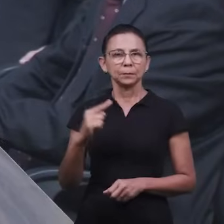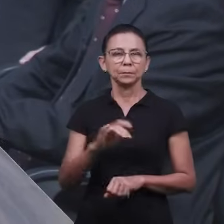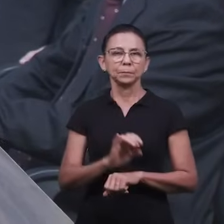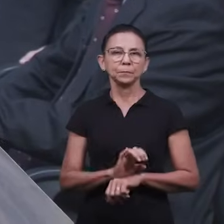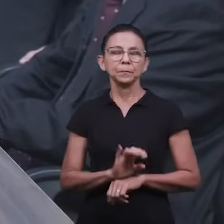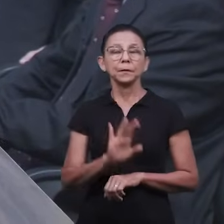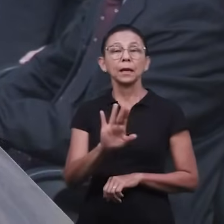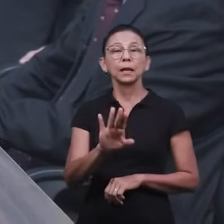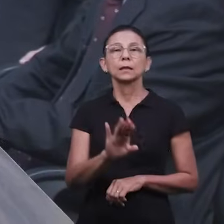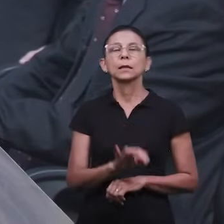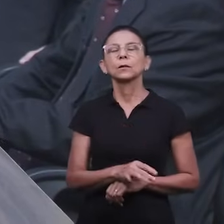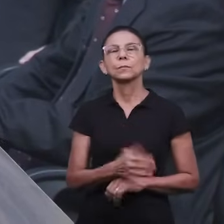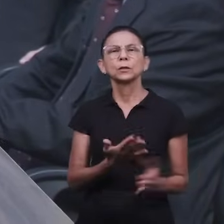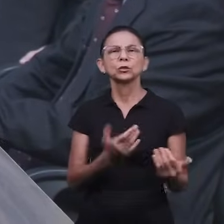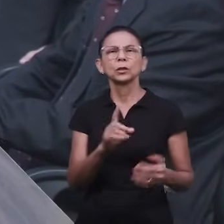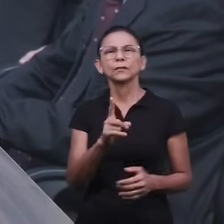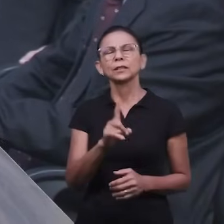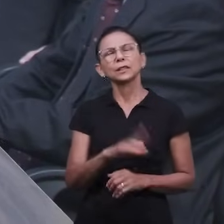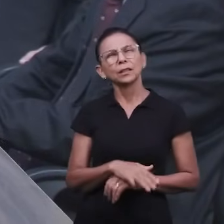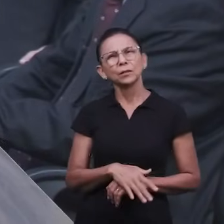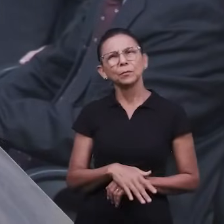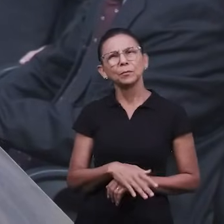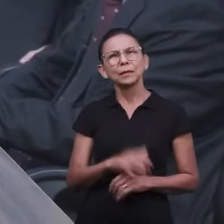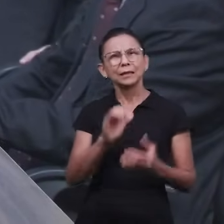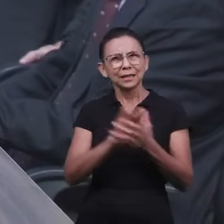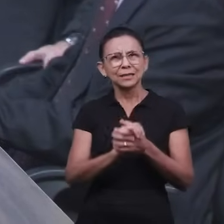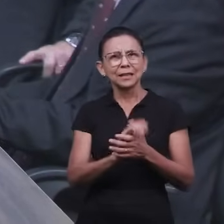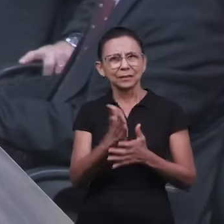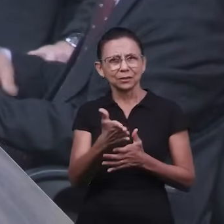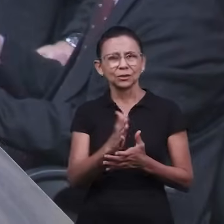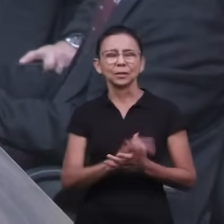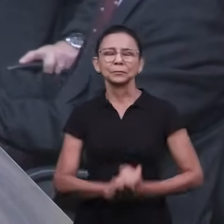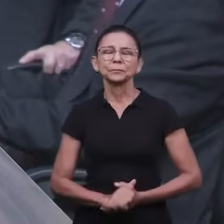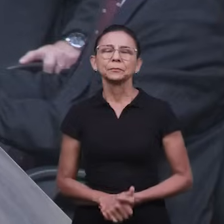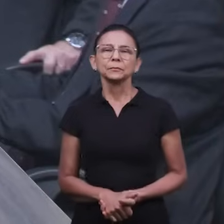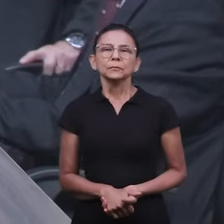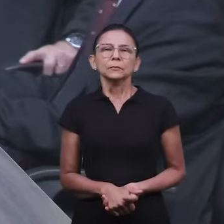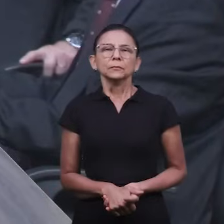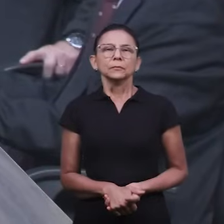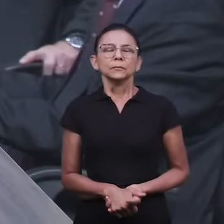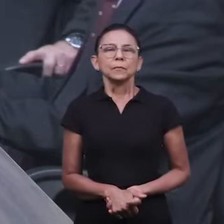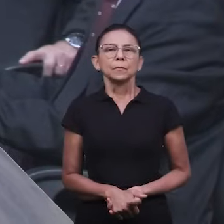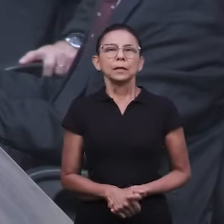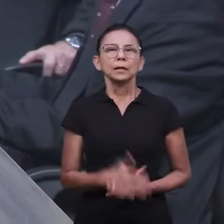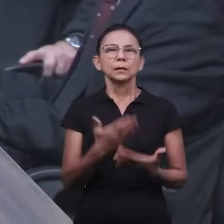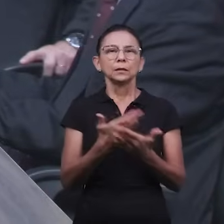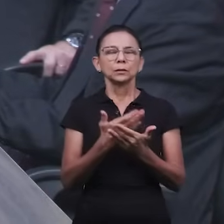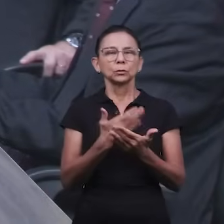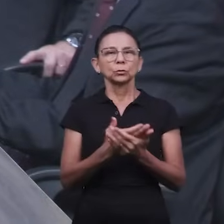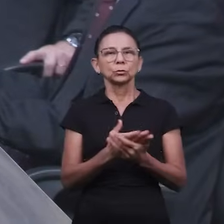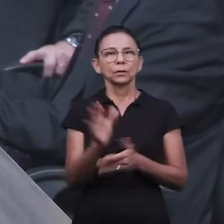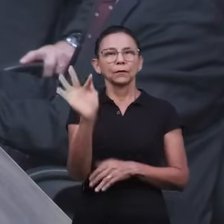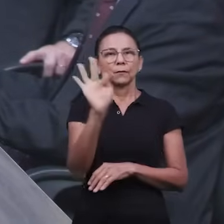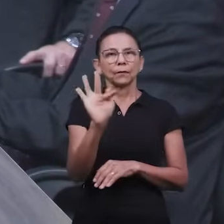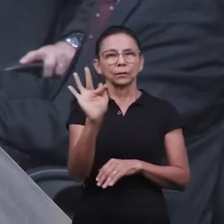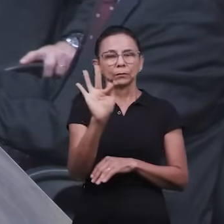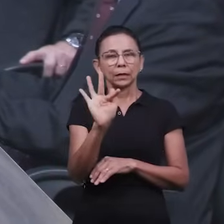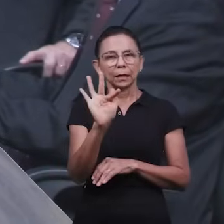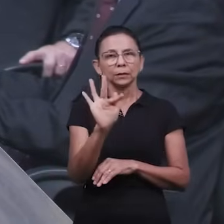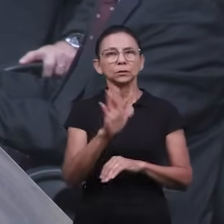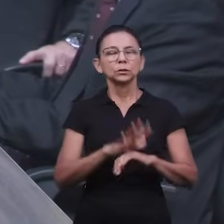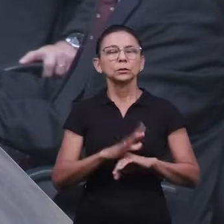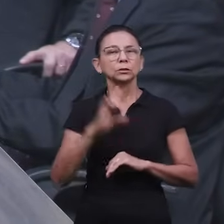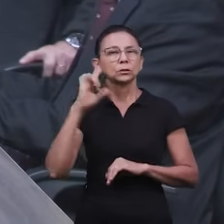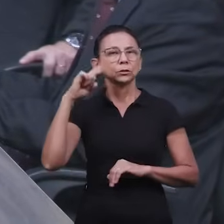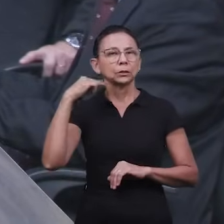Desculpa, jovem não, a senhora. Uma jovem senhora. Jovem senhora. Ela faz faculdade de Direito e